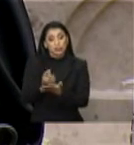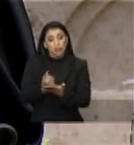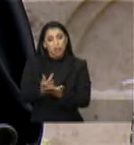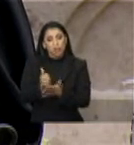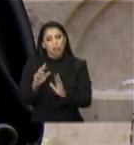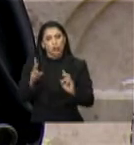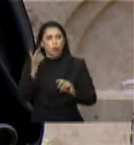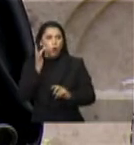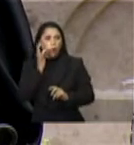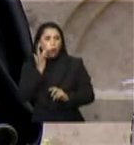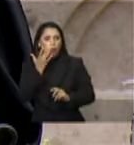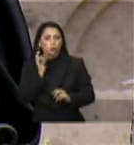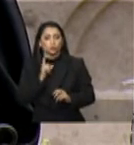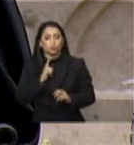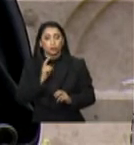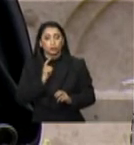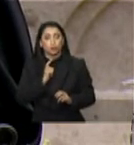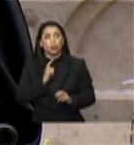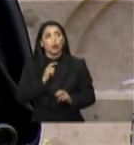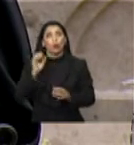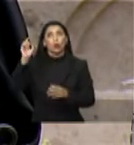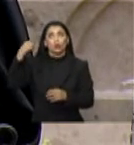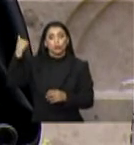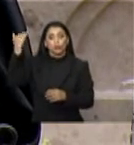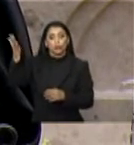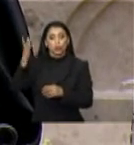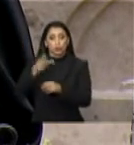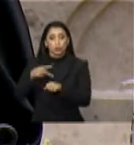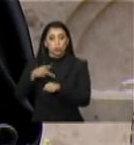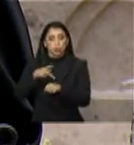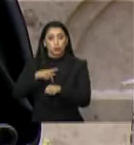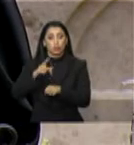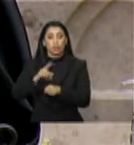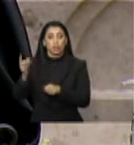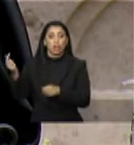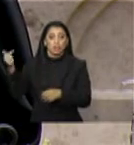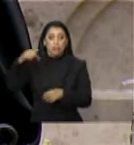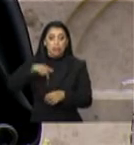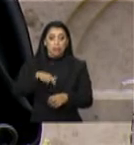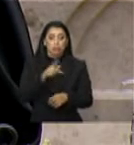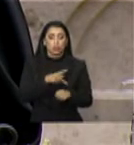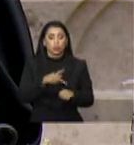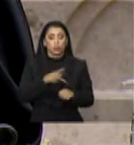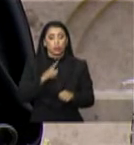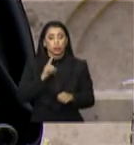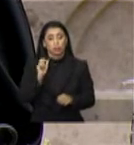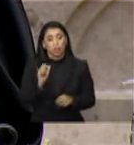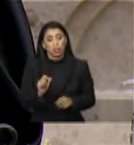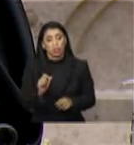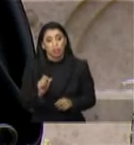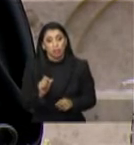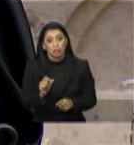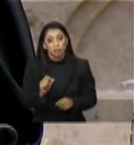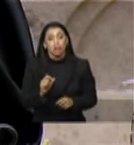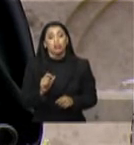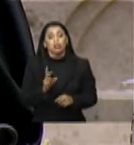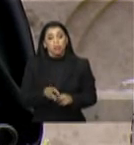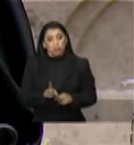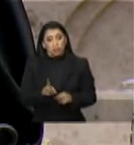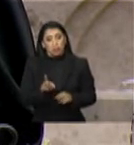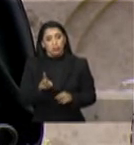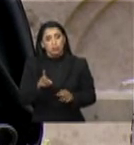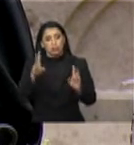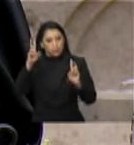tratante de ouro de ouro oriundo exterior engraçado no país O fato gerador é o seu Desembargador e continua